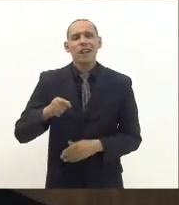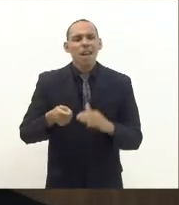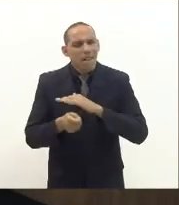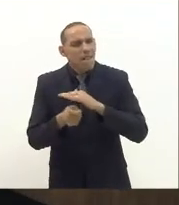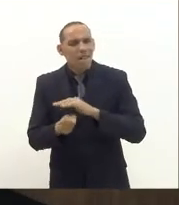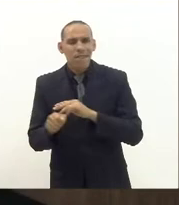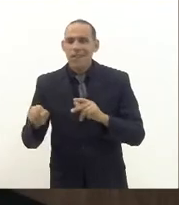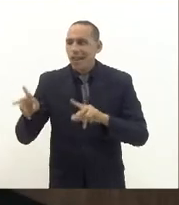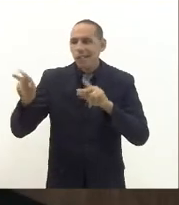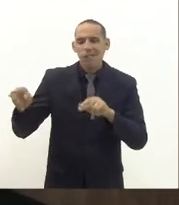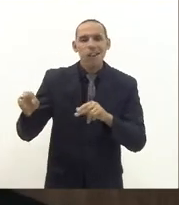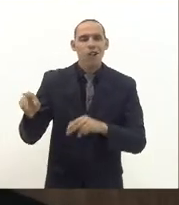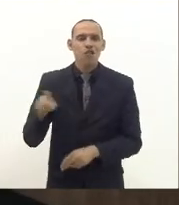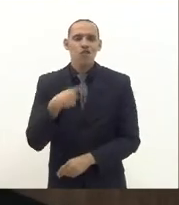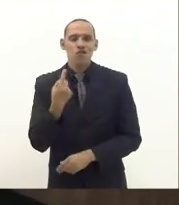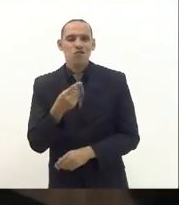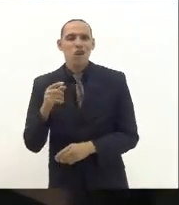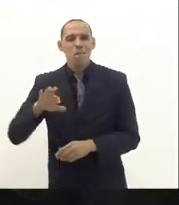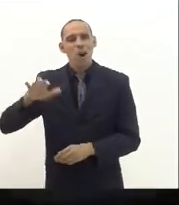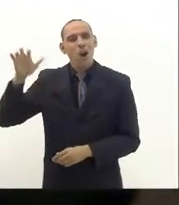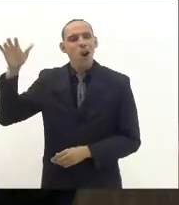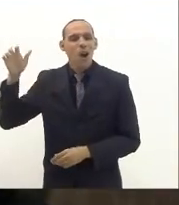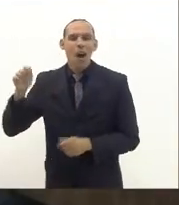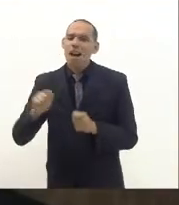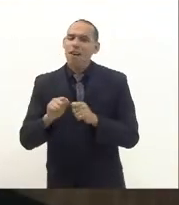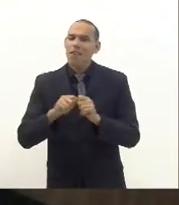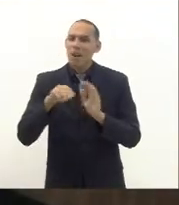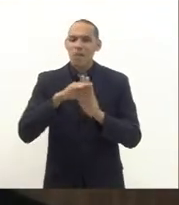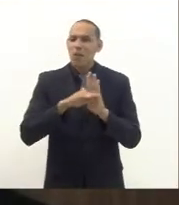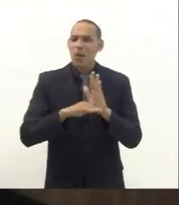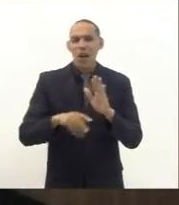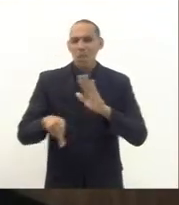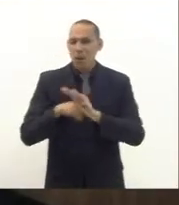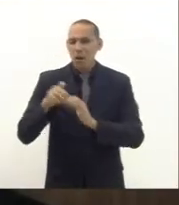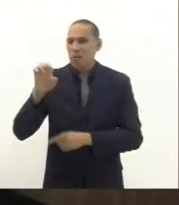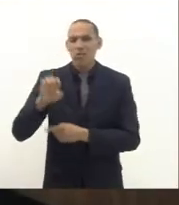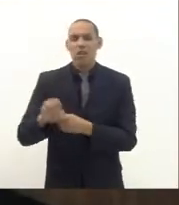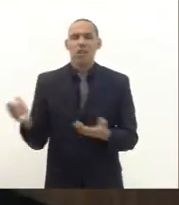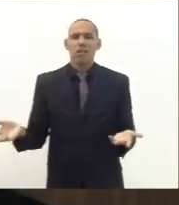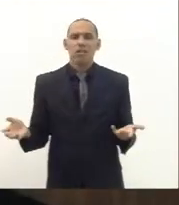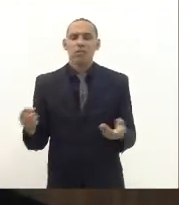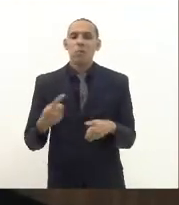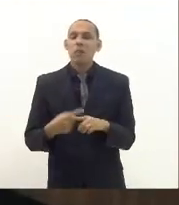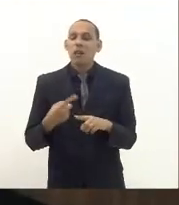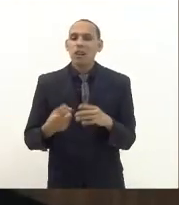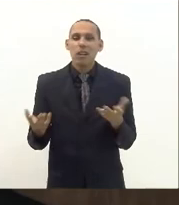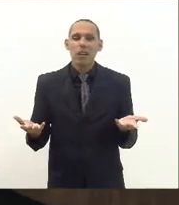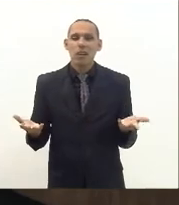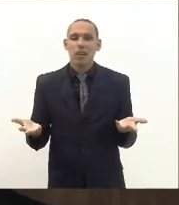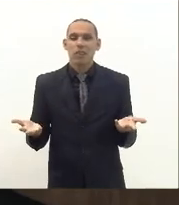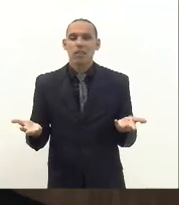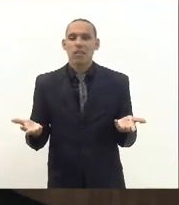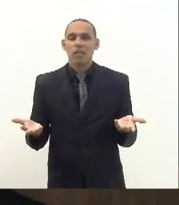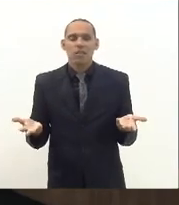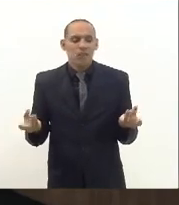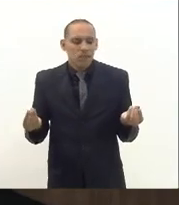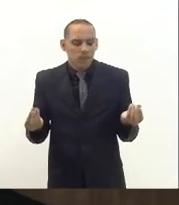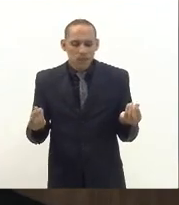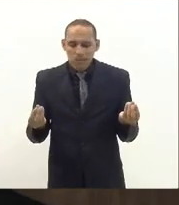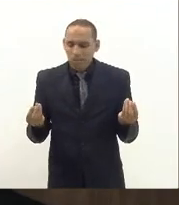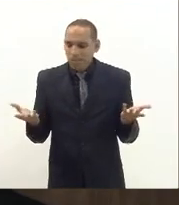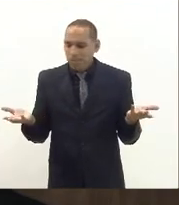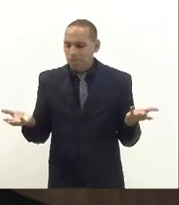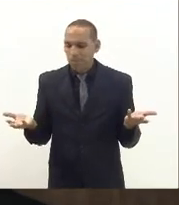em projetos como nós do morro e replicasse um próprio programa estatal porque não há não há nenhuma